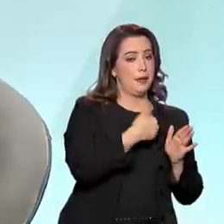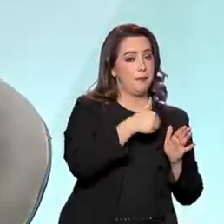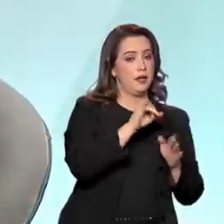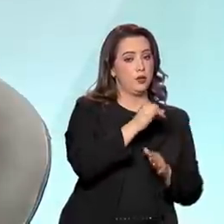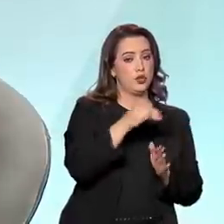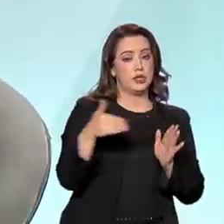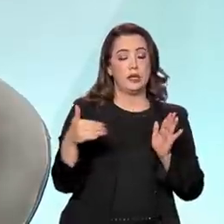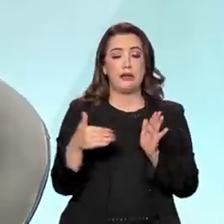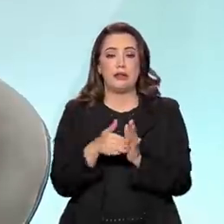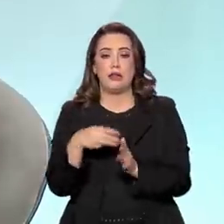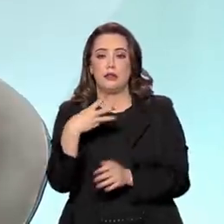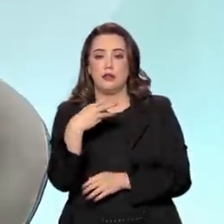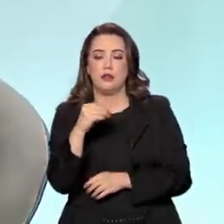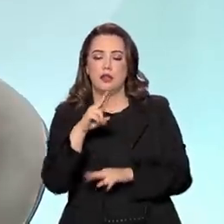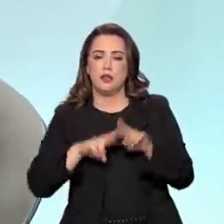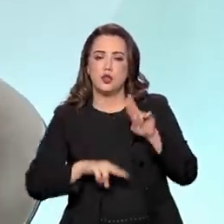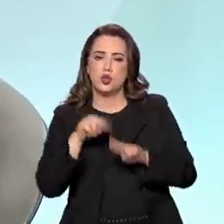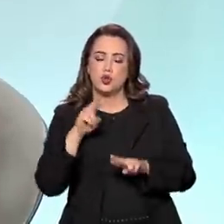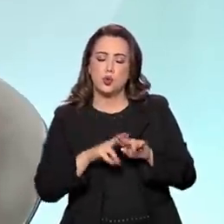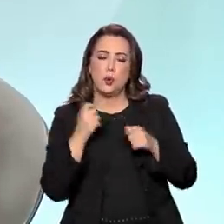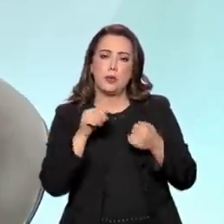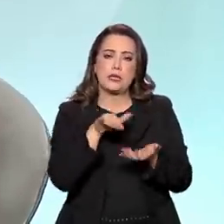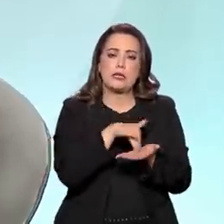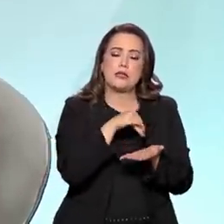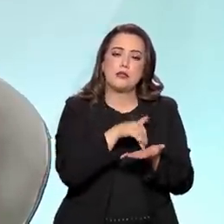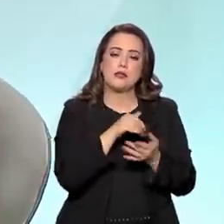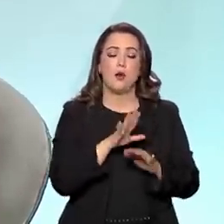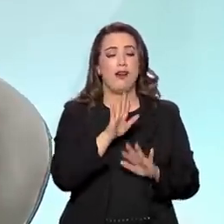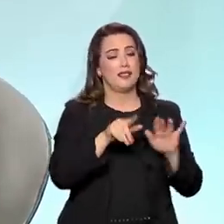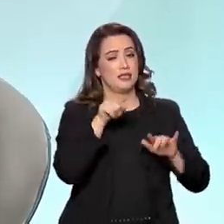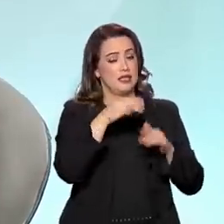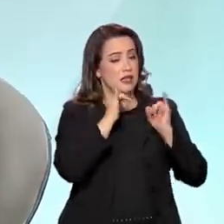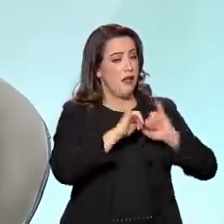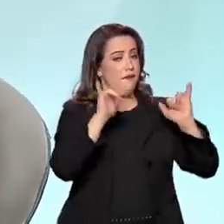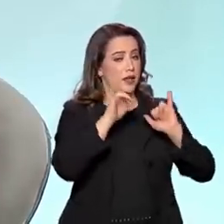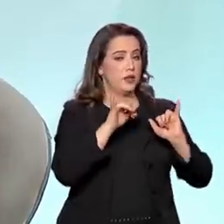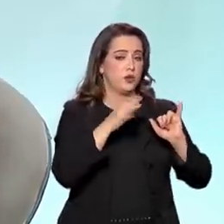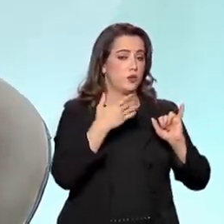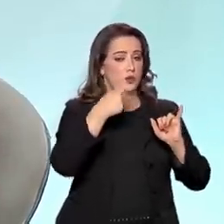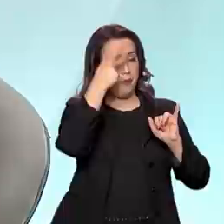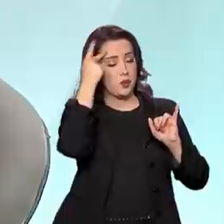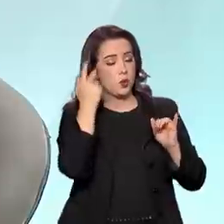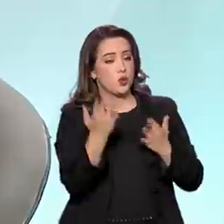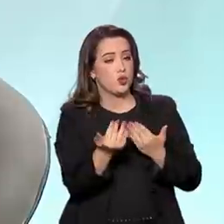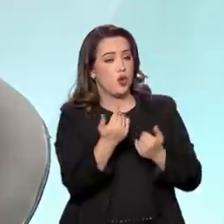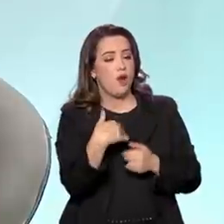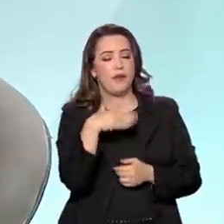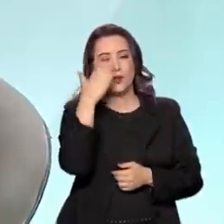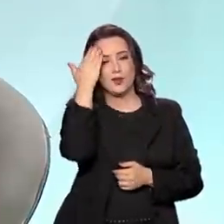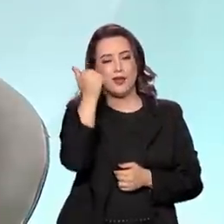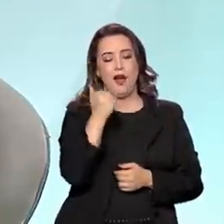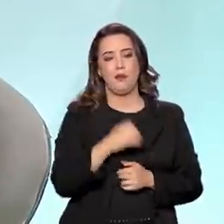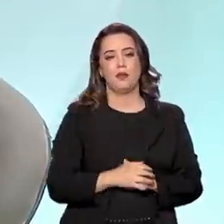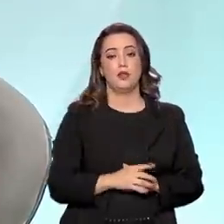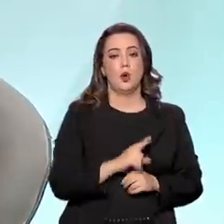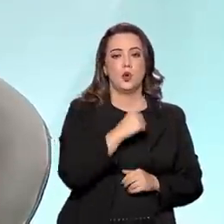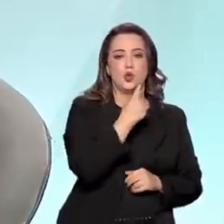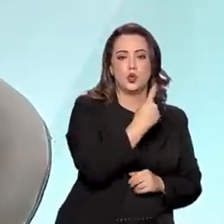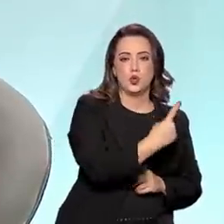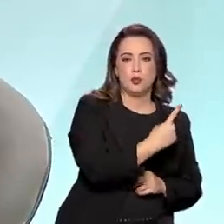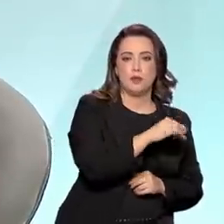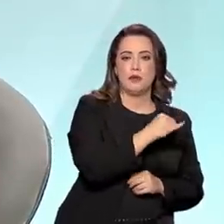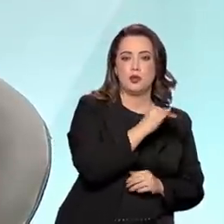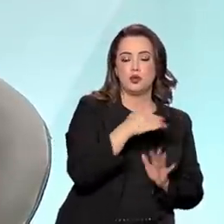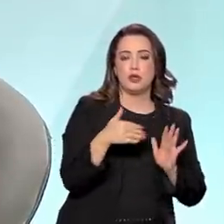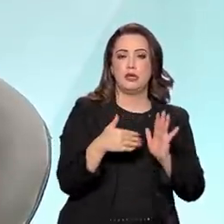Primeiro de Janeiro a 30 de junho às vezes essa informação não chega para o jovem né quando o pai serviu ele dá essa